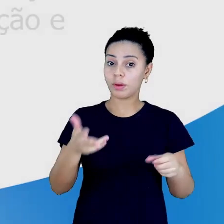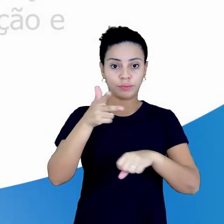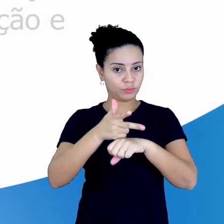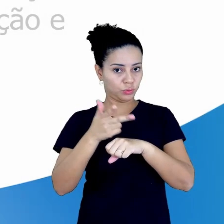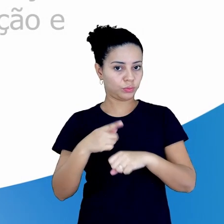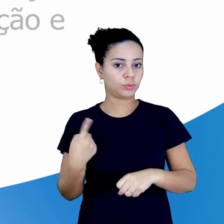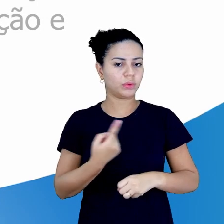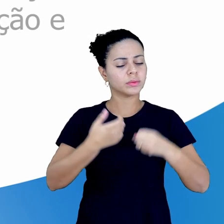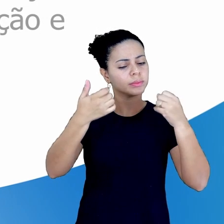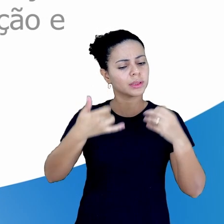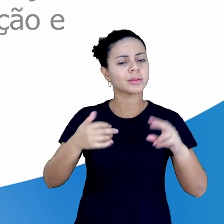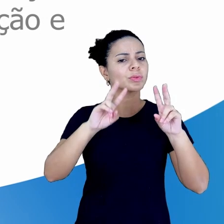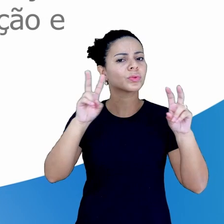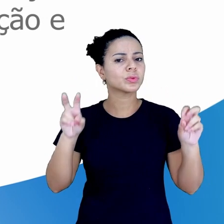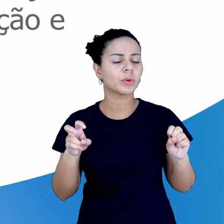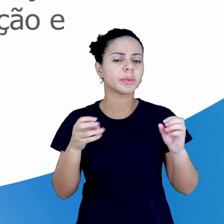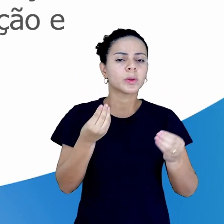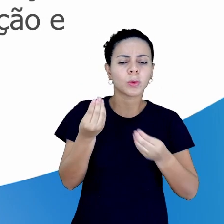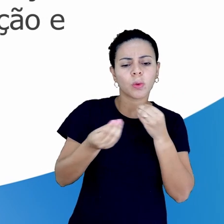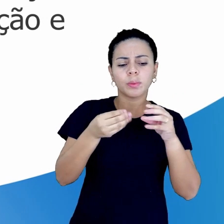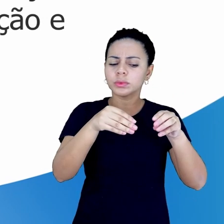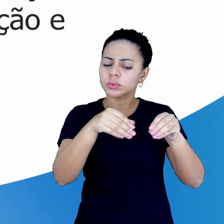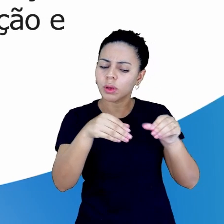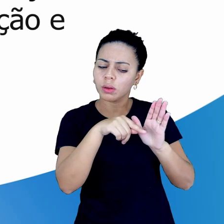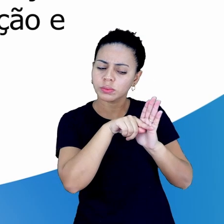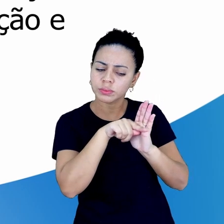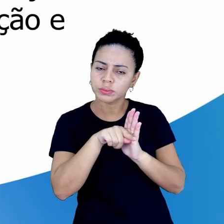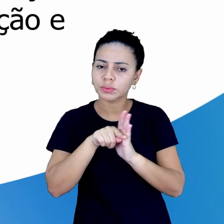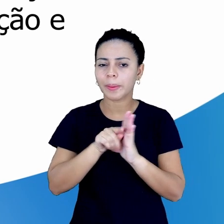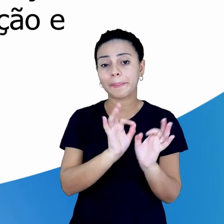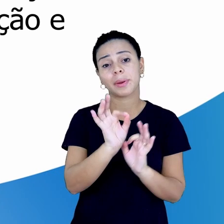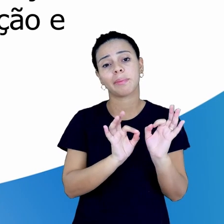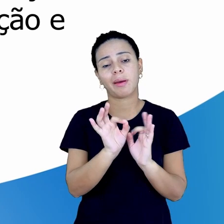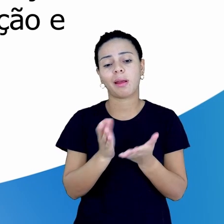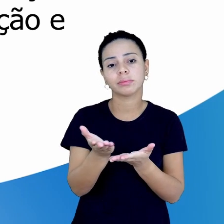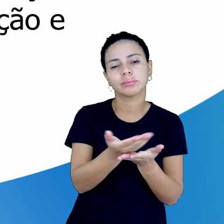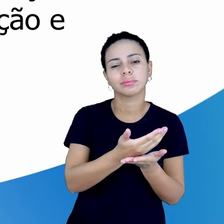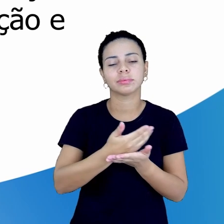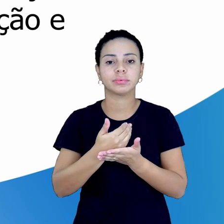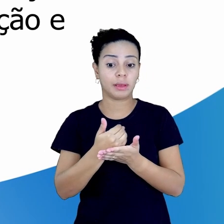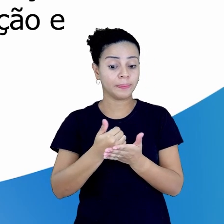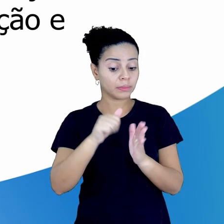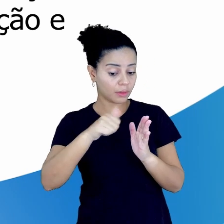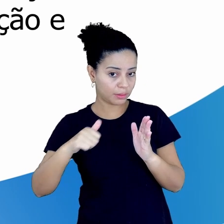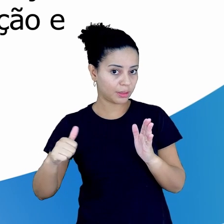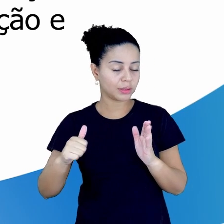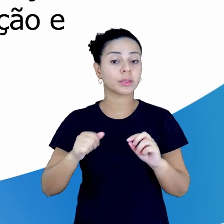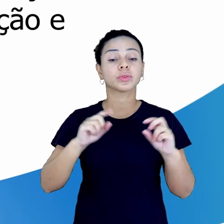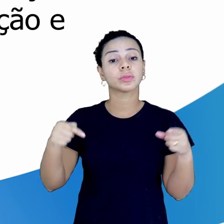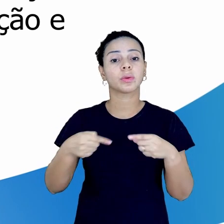Neste vídeo, iremos tratar do método para a preparação de amostras de solos para os ensaios de compactação